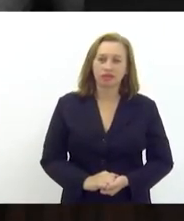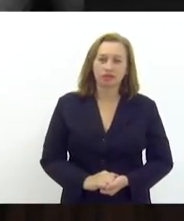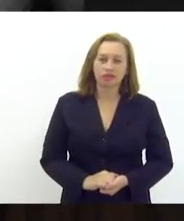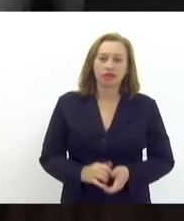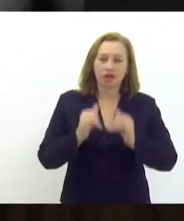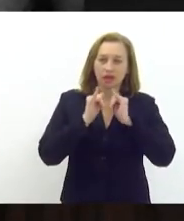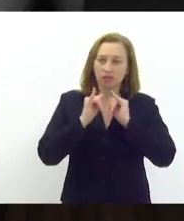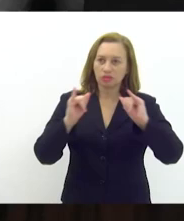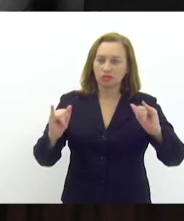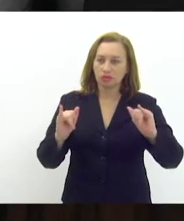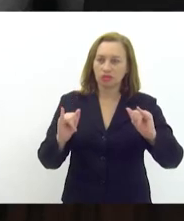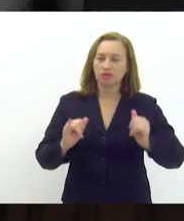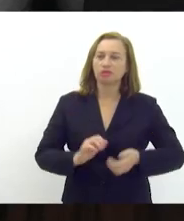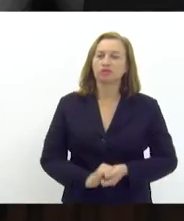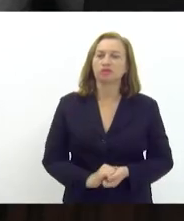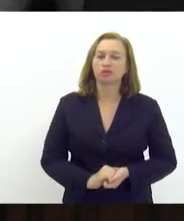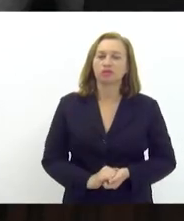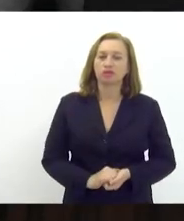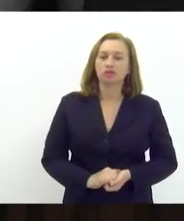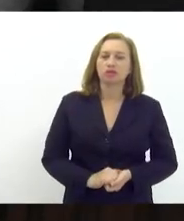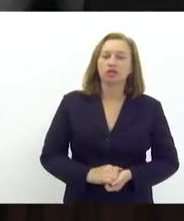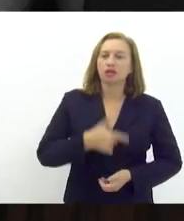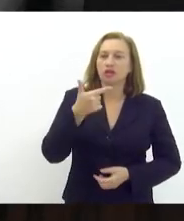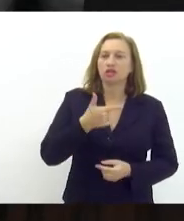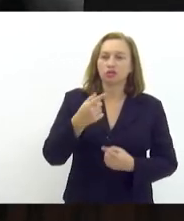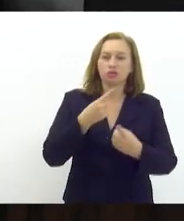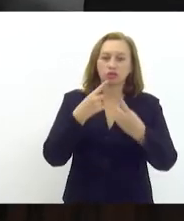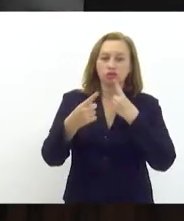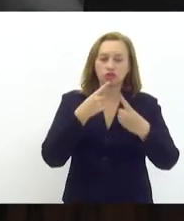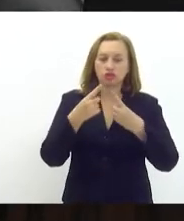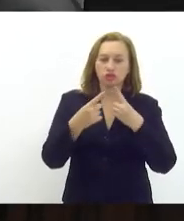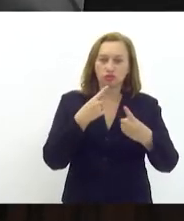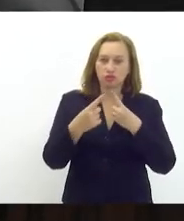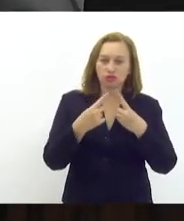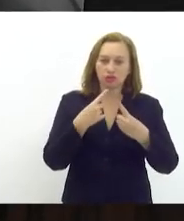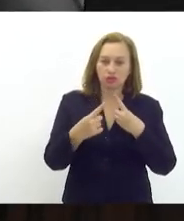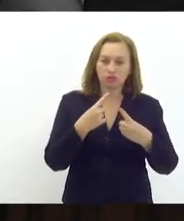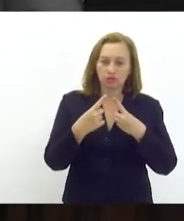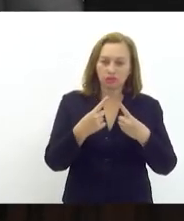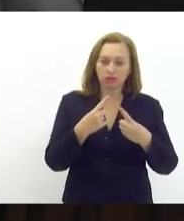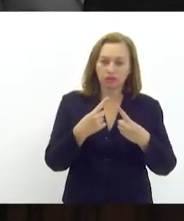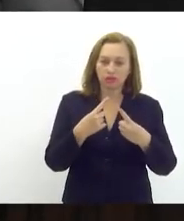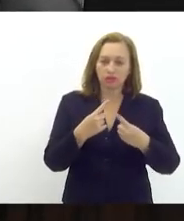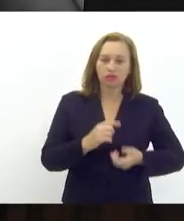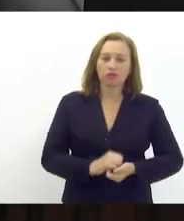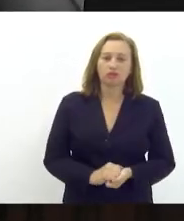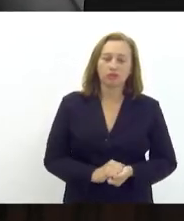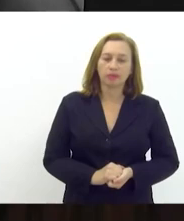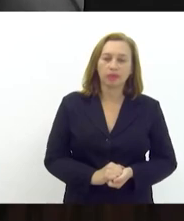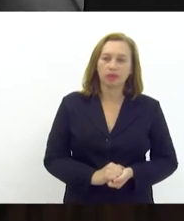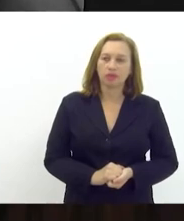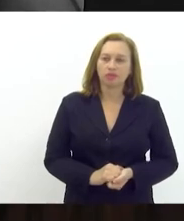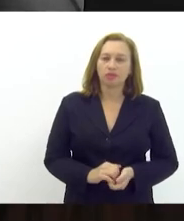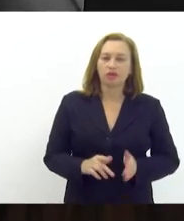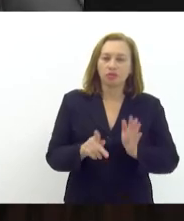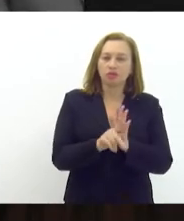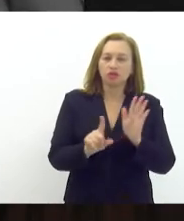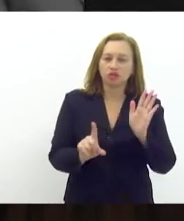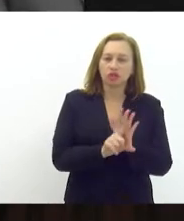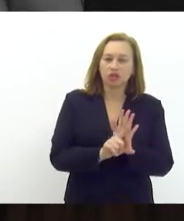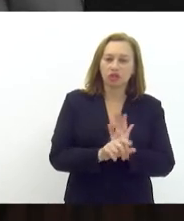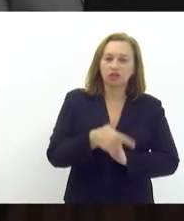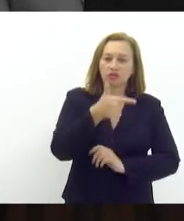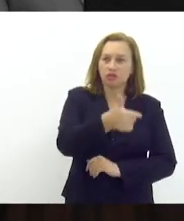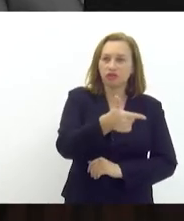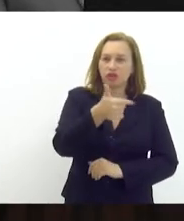anuncio em tramitação ordinária e segunda discussão redação do vencido assim emendada projeto de lei